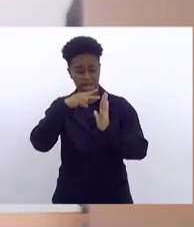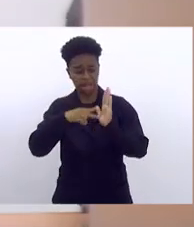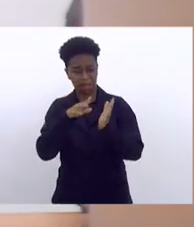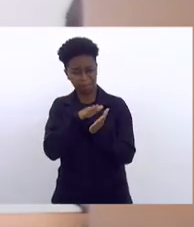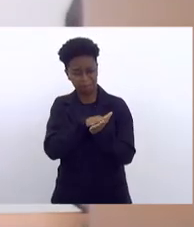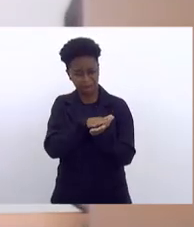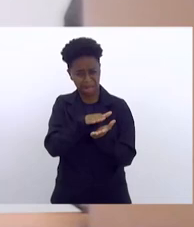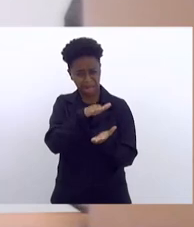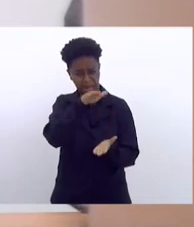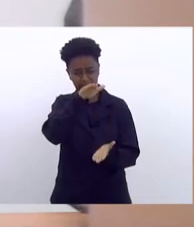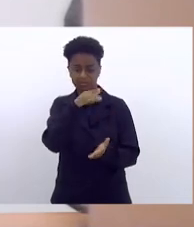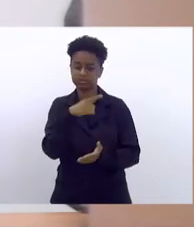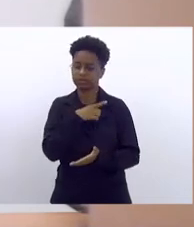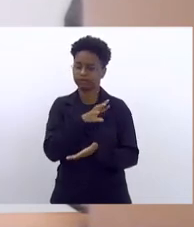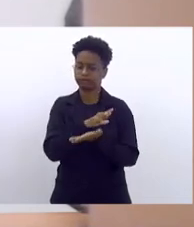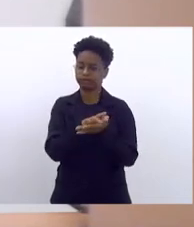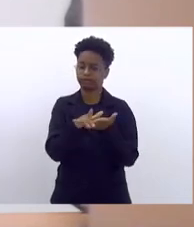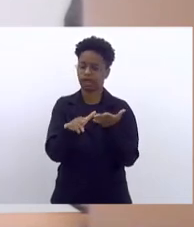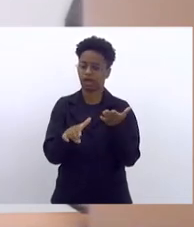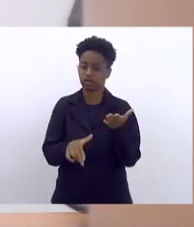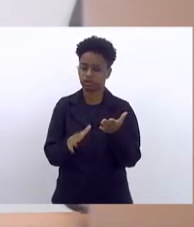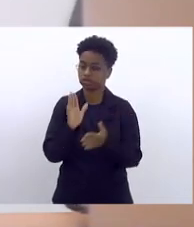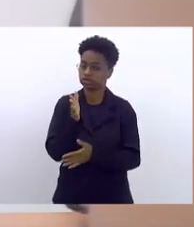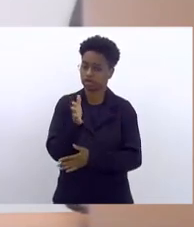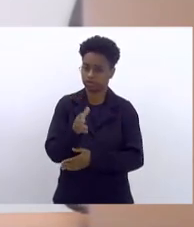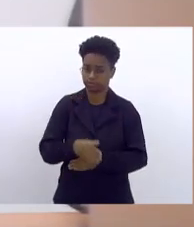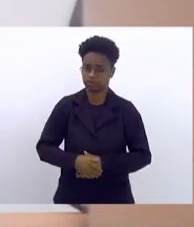gente nós temos diversos já